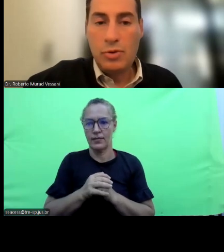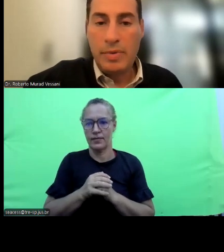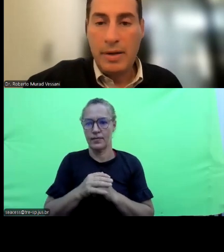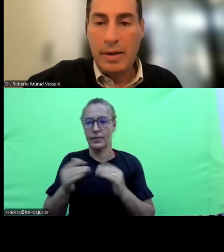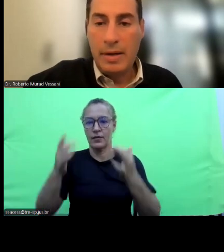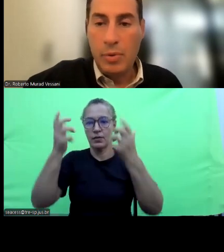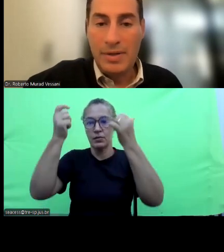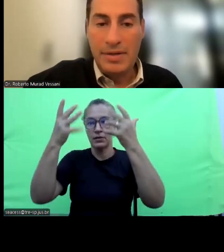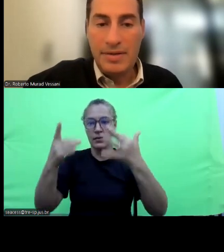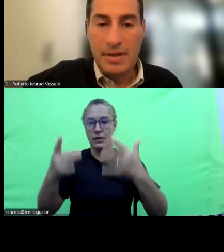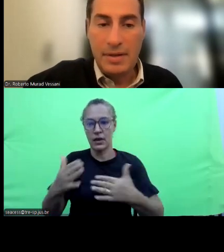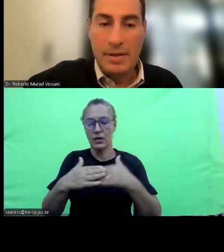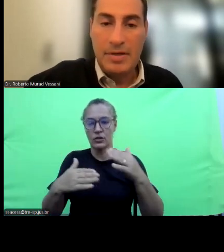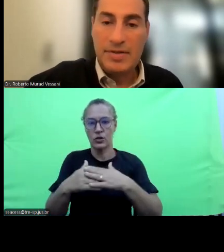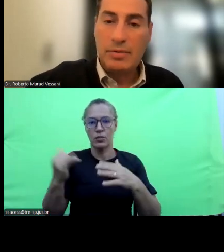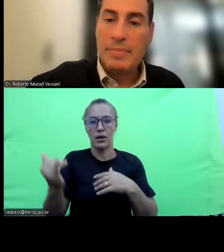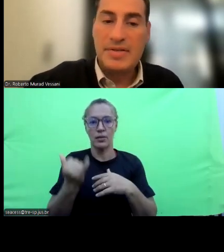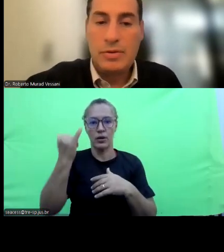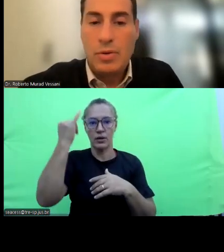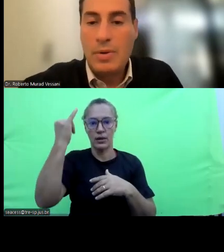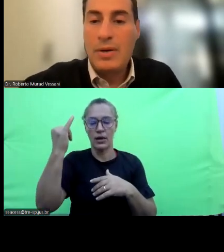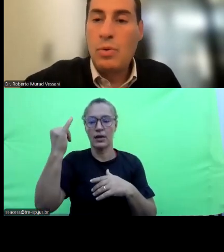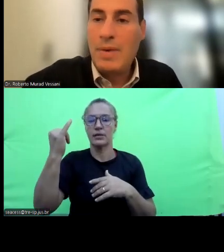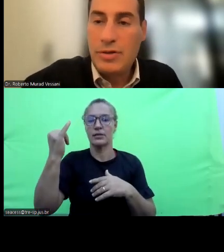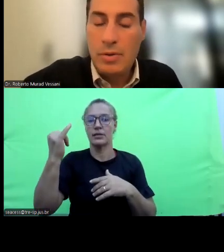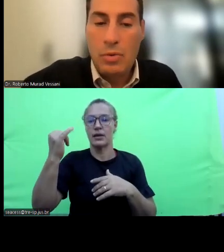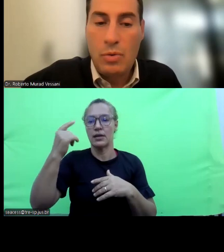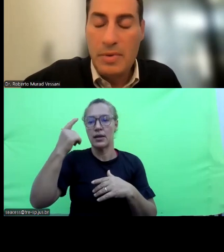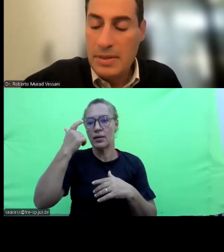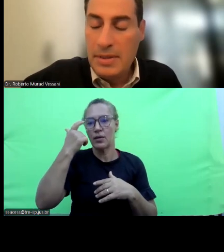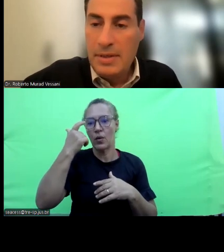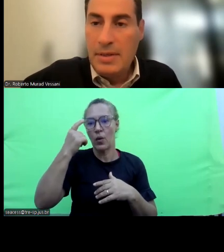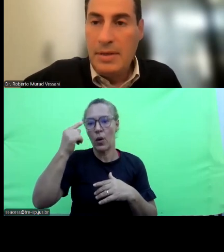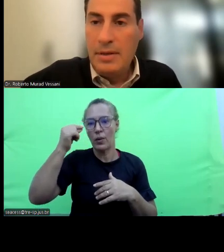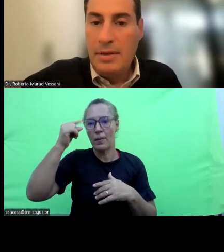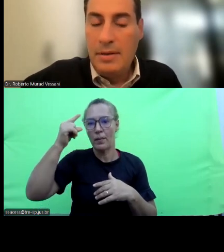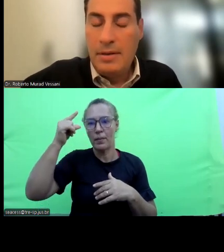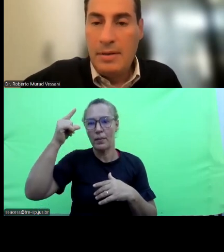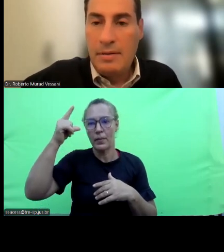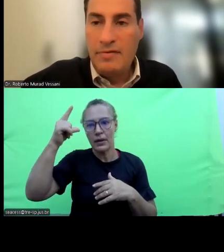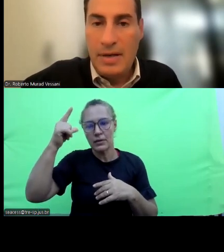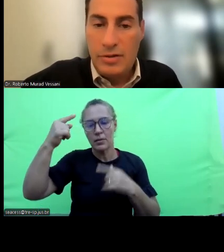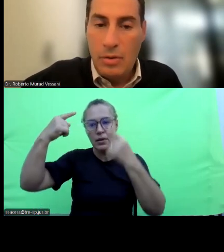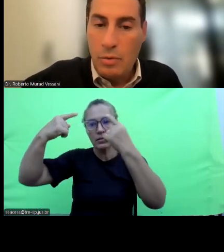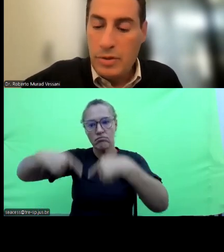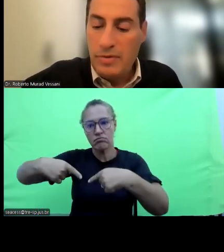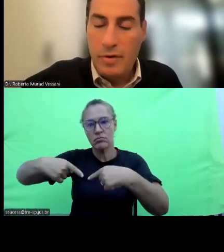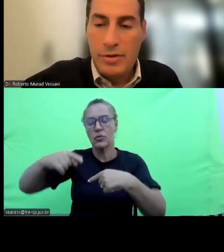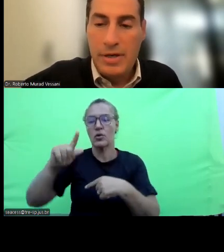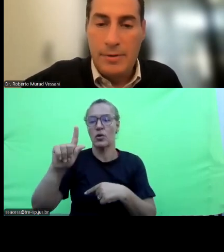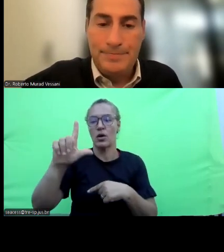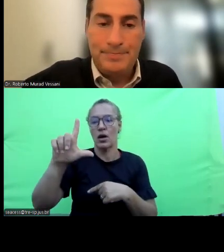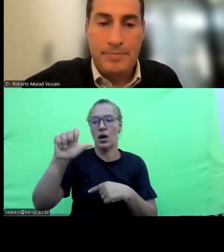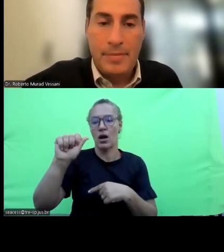pouquinho sobre a importância da medição da pressão intraocular no combate ao glaucoma e falar de glaucoma de uma